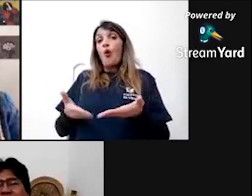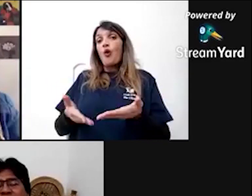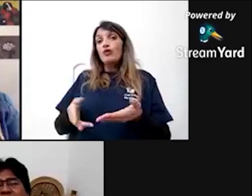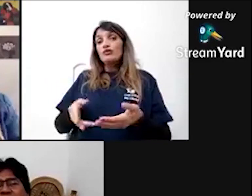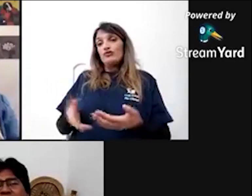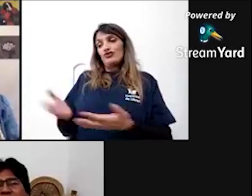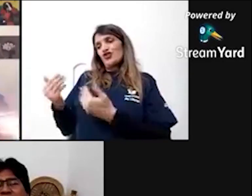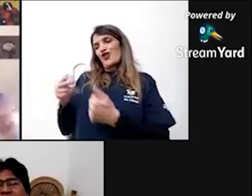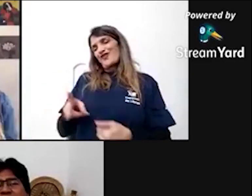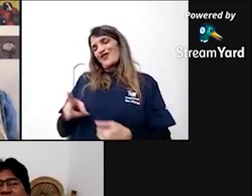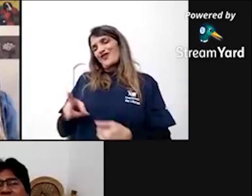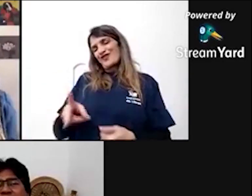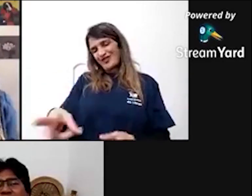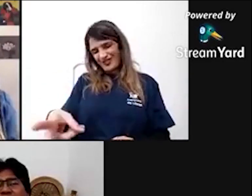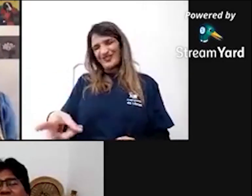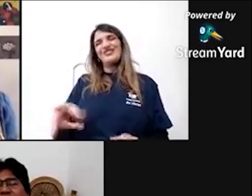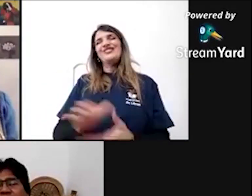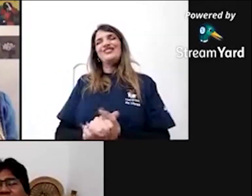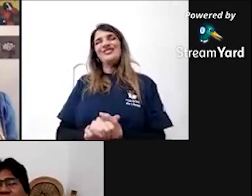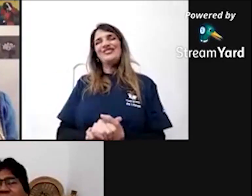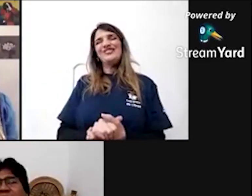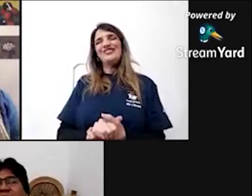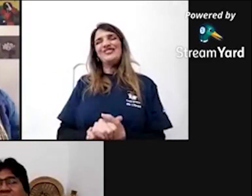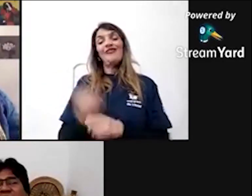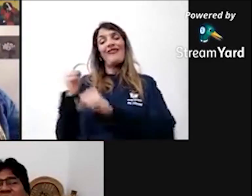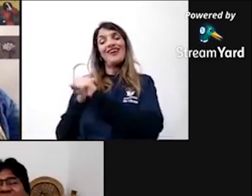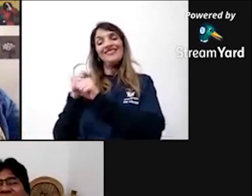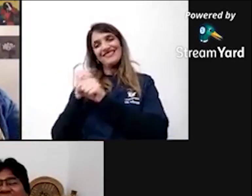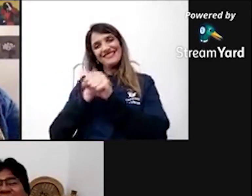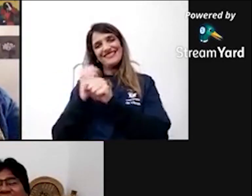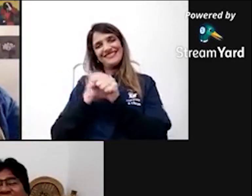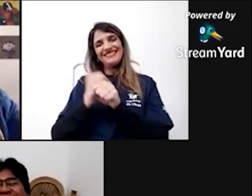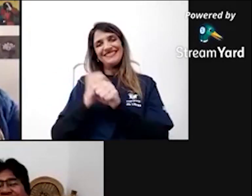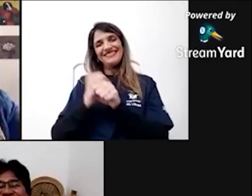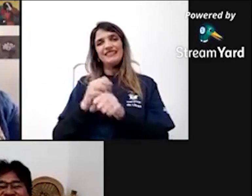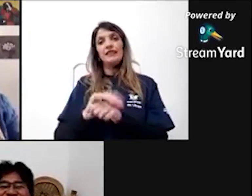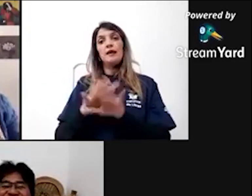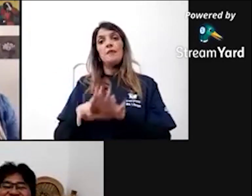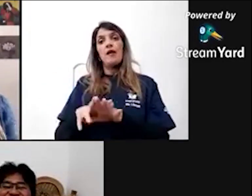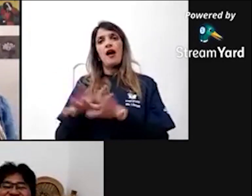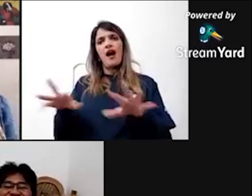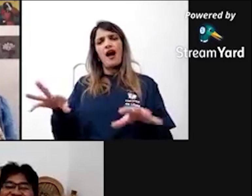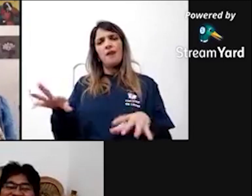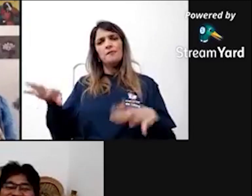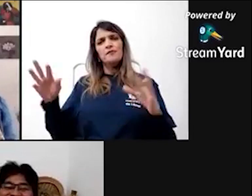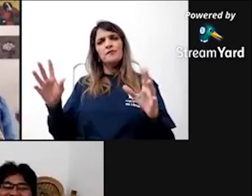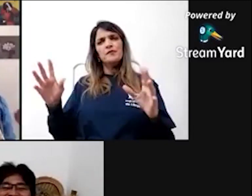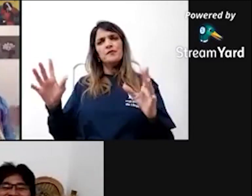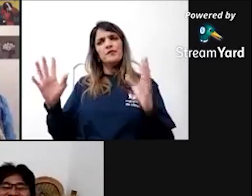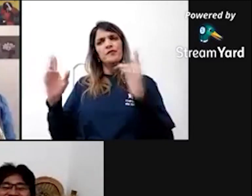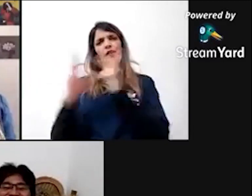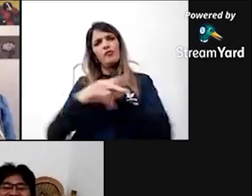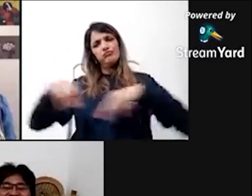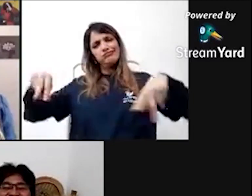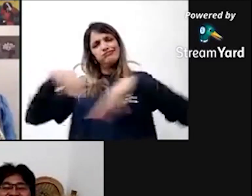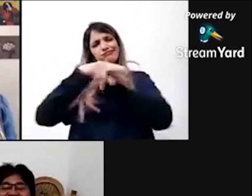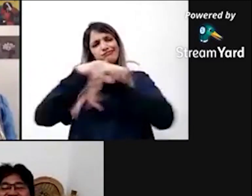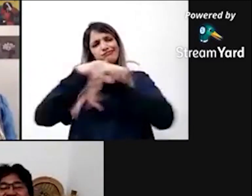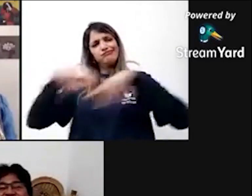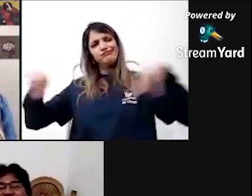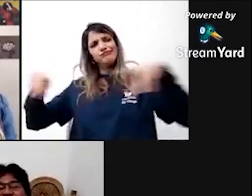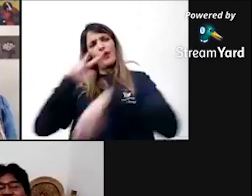muito mais que 19, mas alguns anos passaram. E ao andar pelas ruas, nos fatídicos abrils, eu vejo a